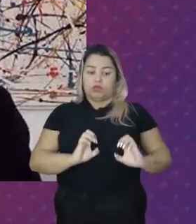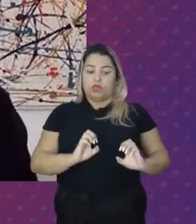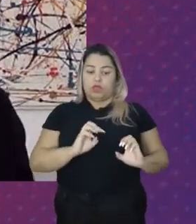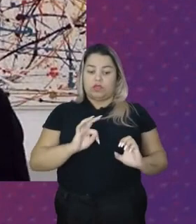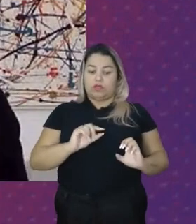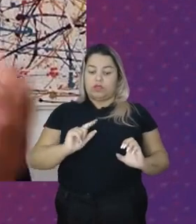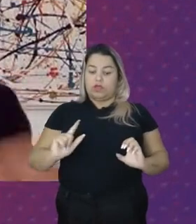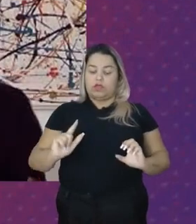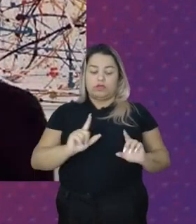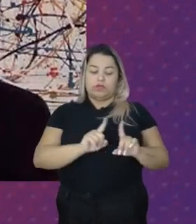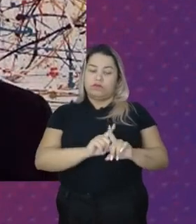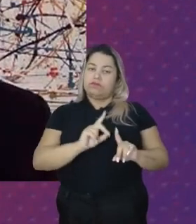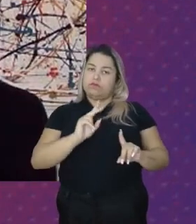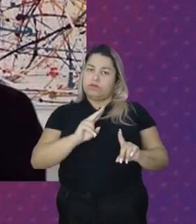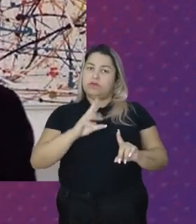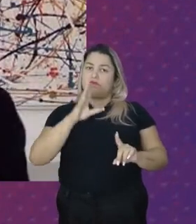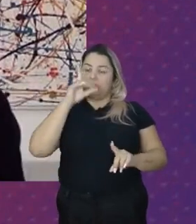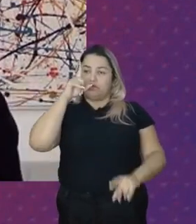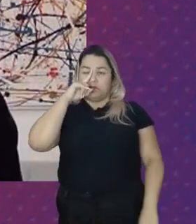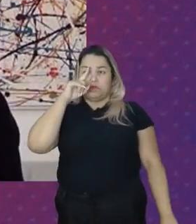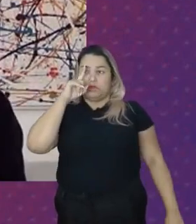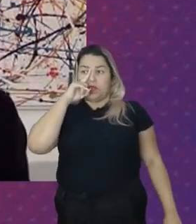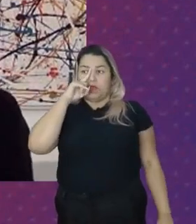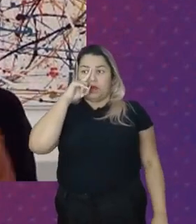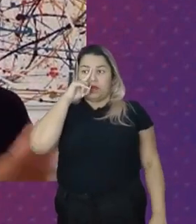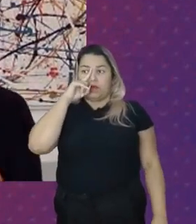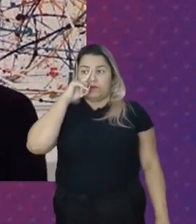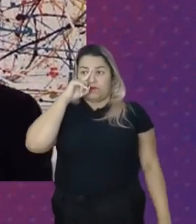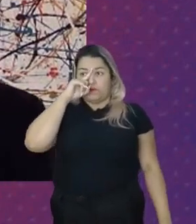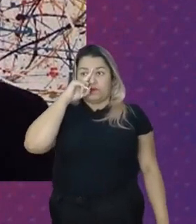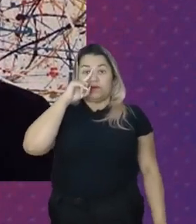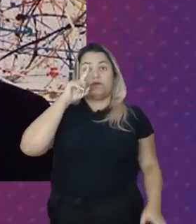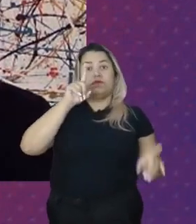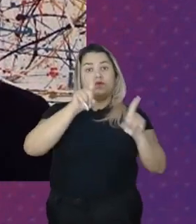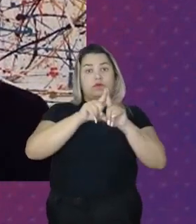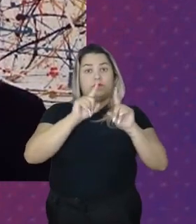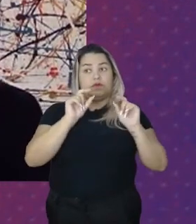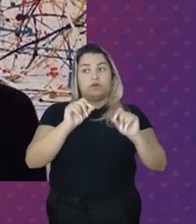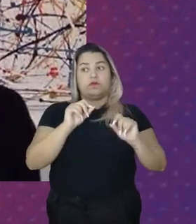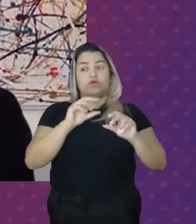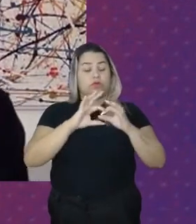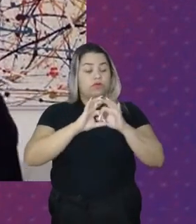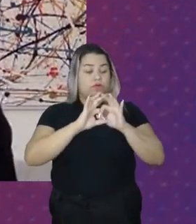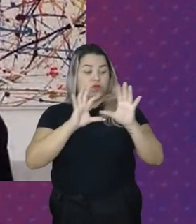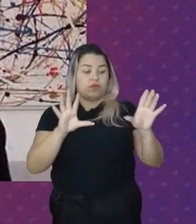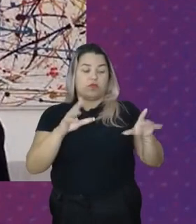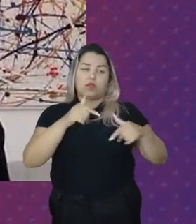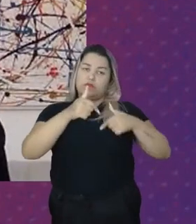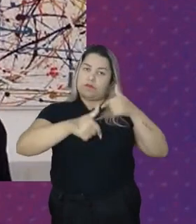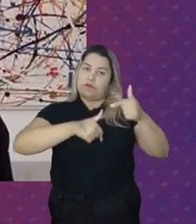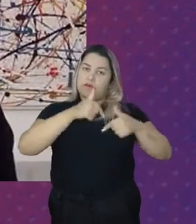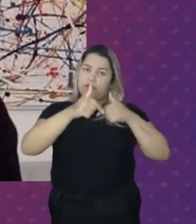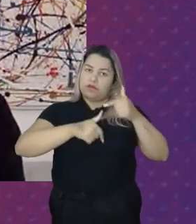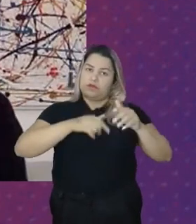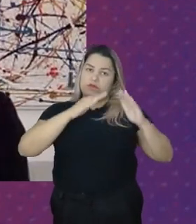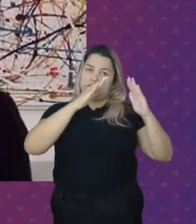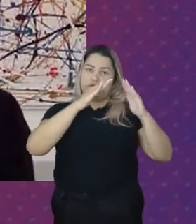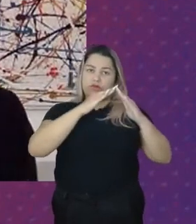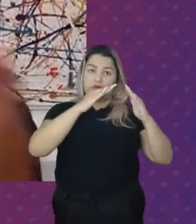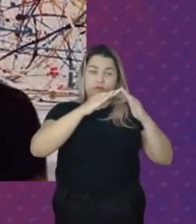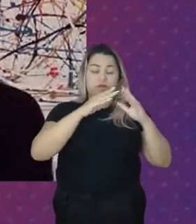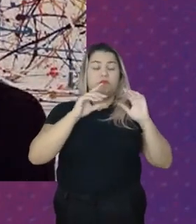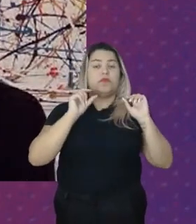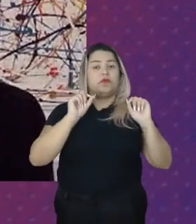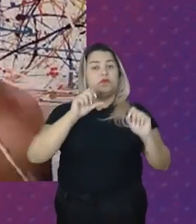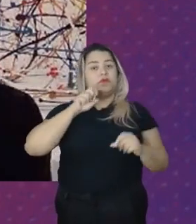que penaliza gravemente, inclusive com privação de liberdade, as trabalhadoras domésticas que